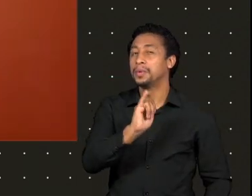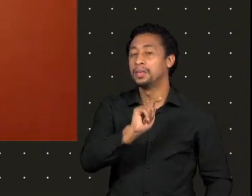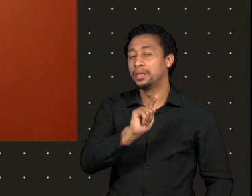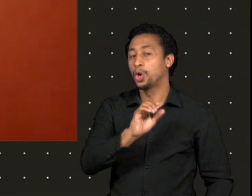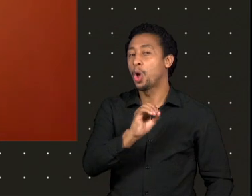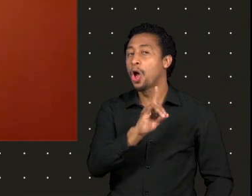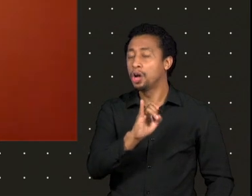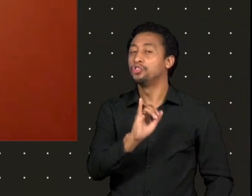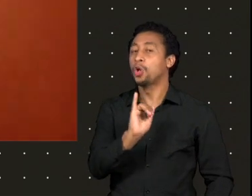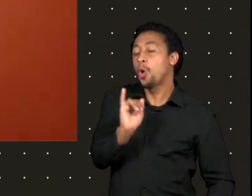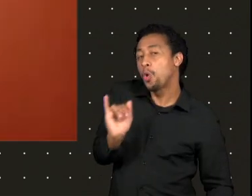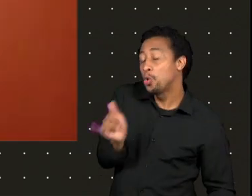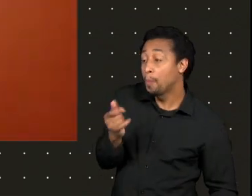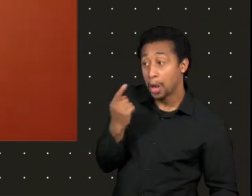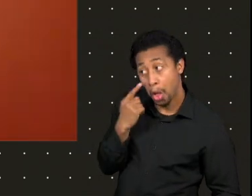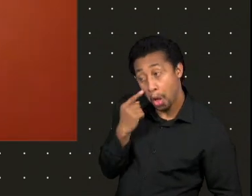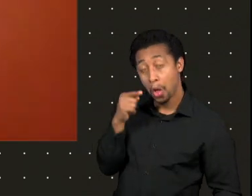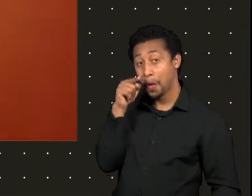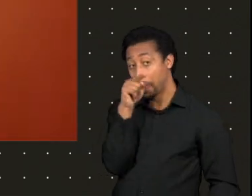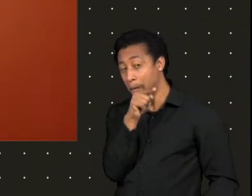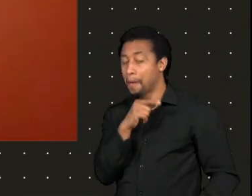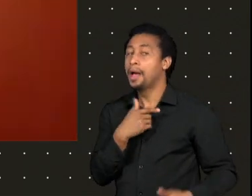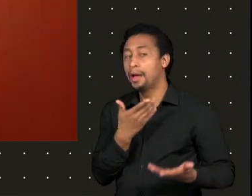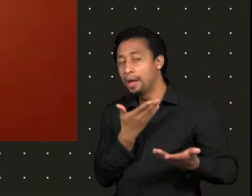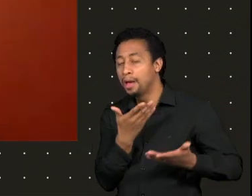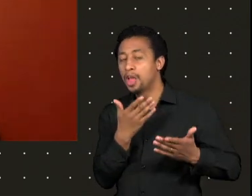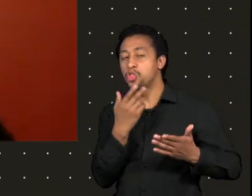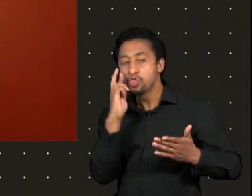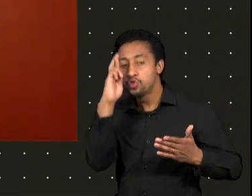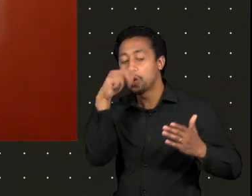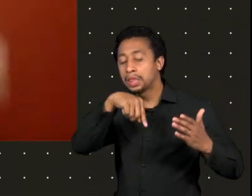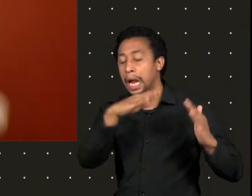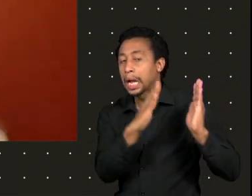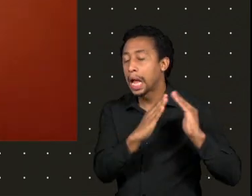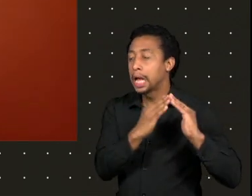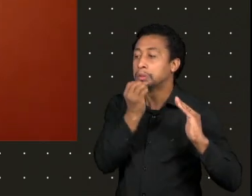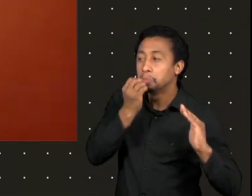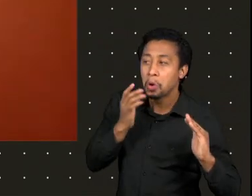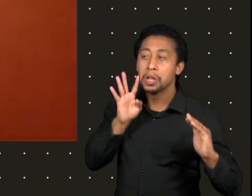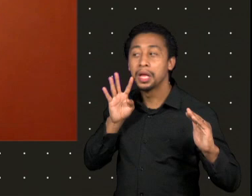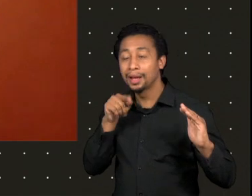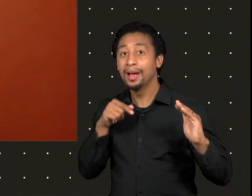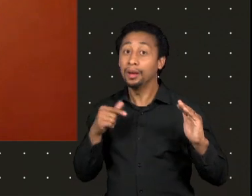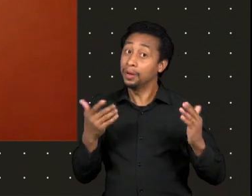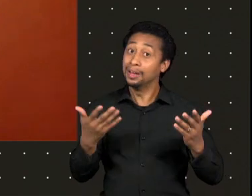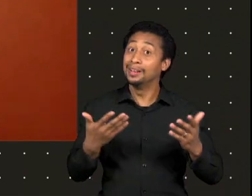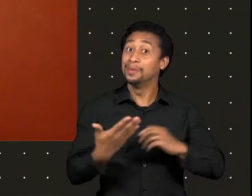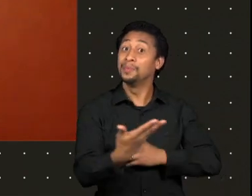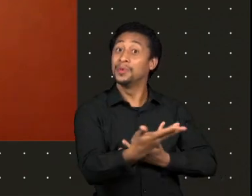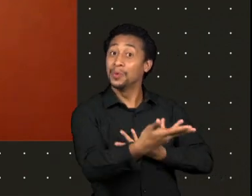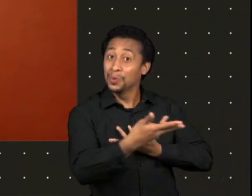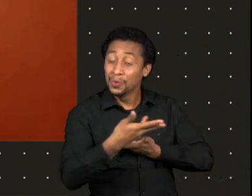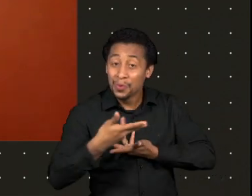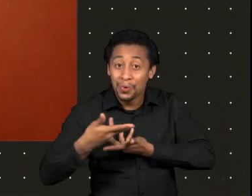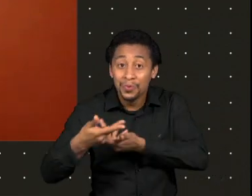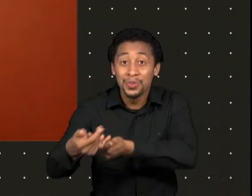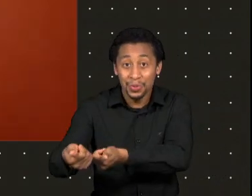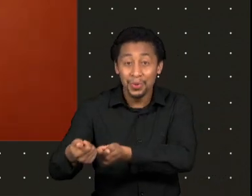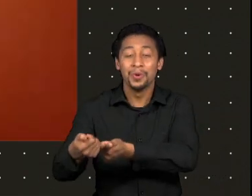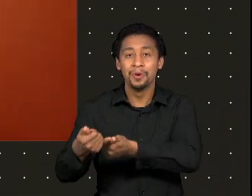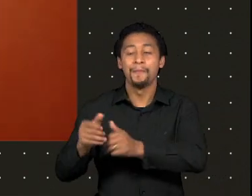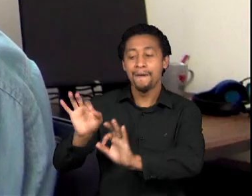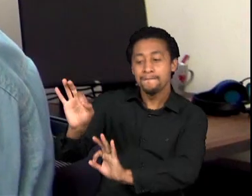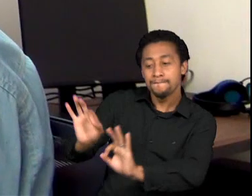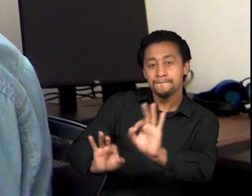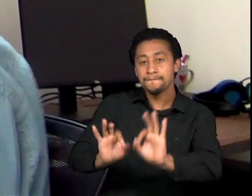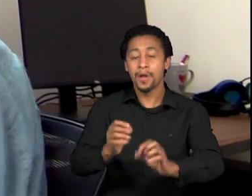quê, tal, encheu minha bola, não sei. Aí o Nelson me convida para fazer a trilha sonora de Amuleto de